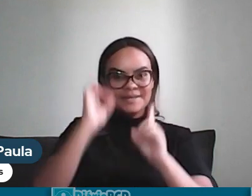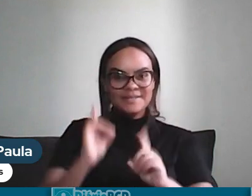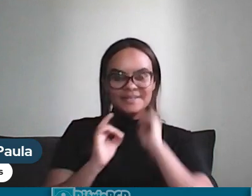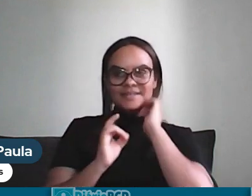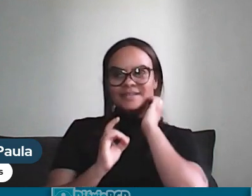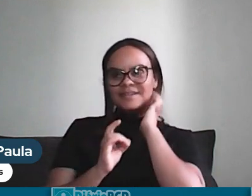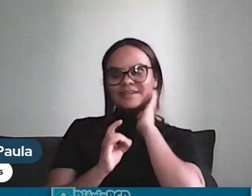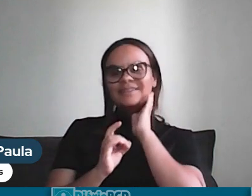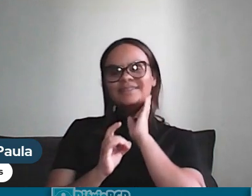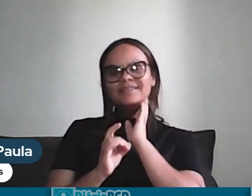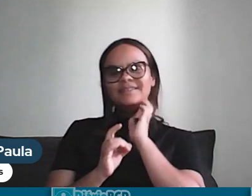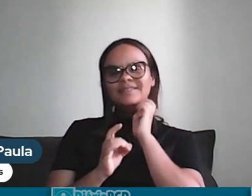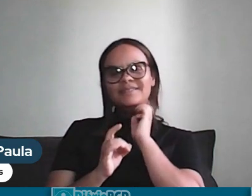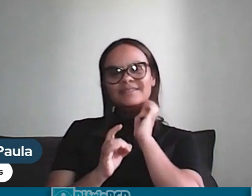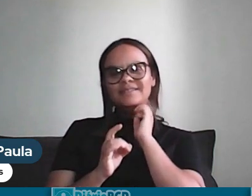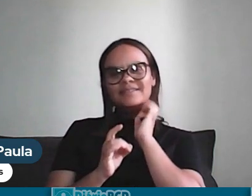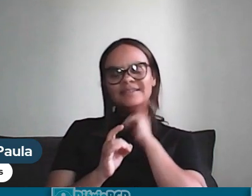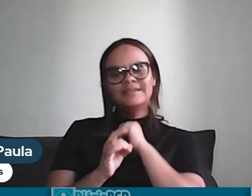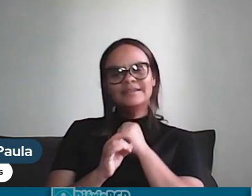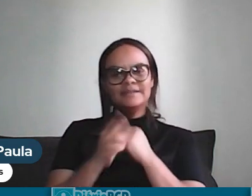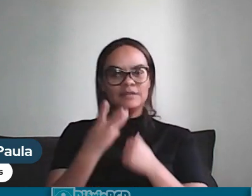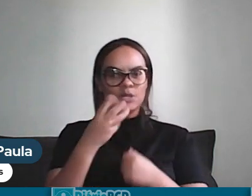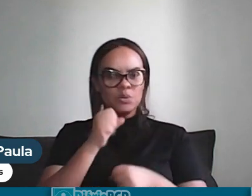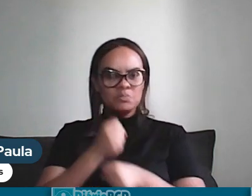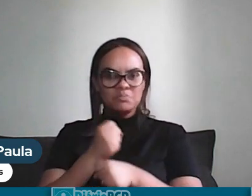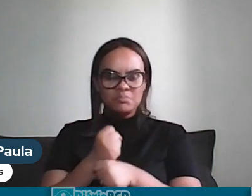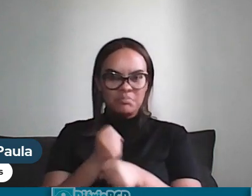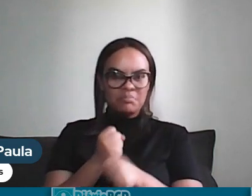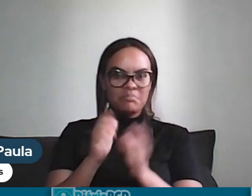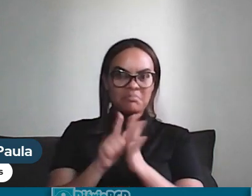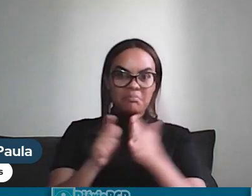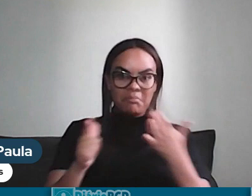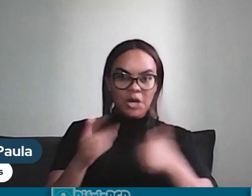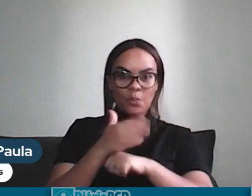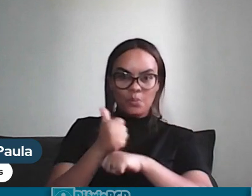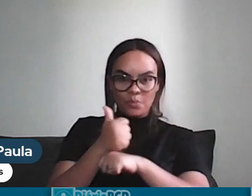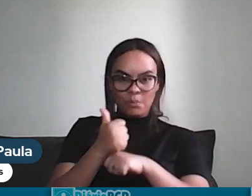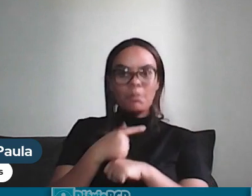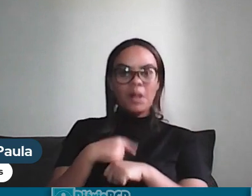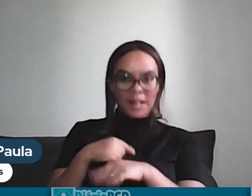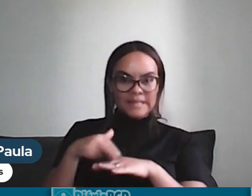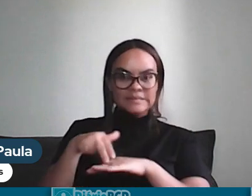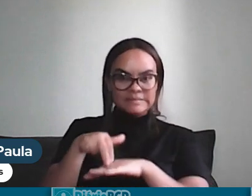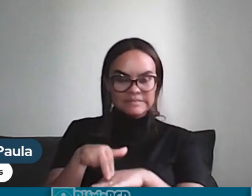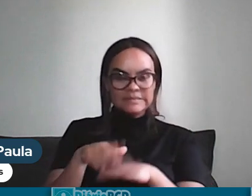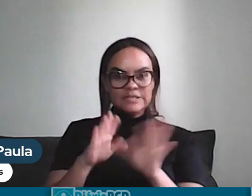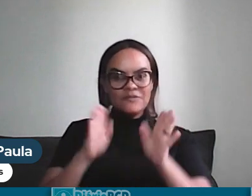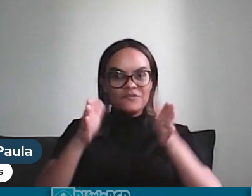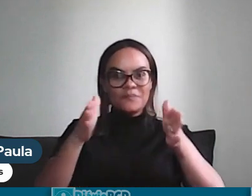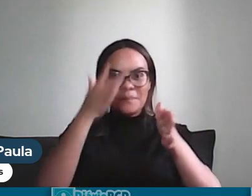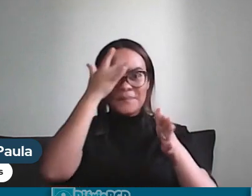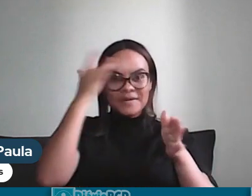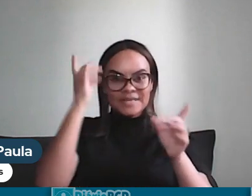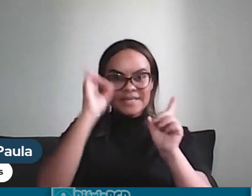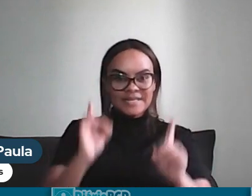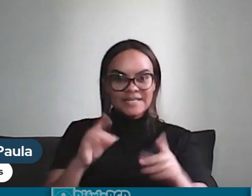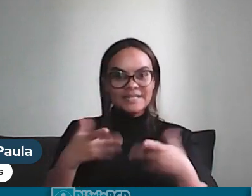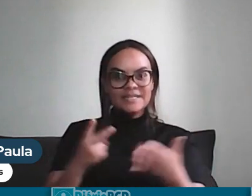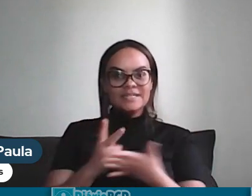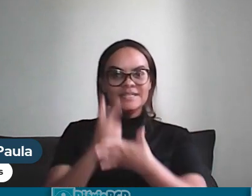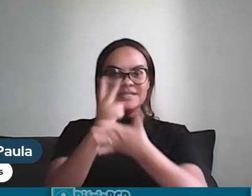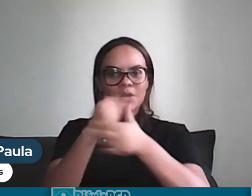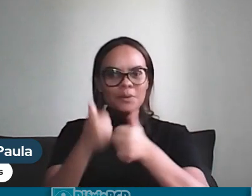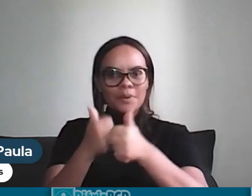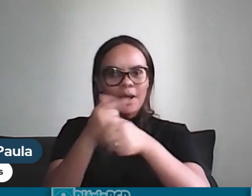deficiência. Eu, pelo menos, dos 30 anos que eu estou no jornalismo, voltado ao segmento da pessoa com deficiência, sempre acompanhei a